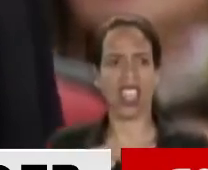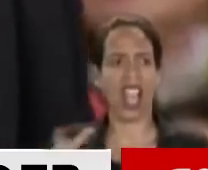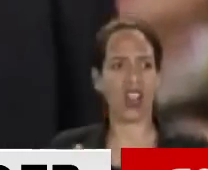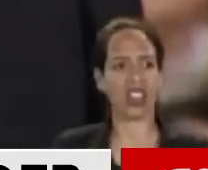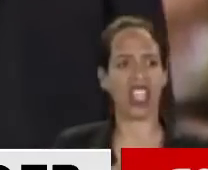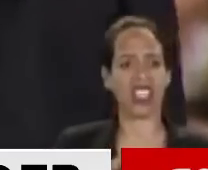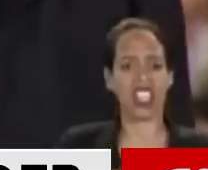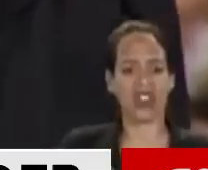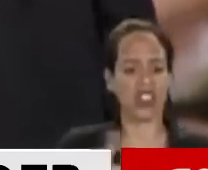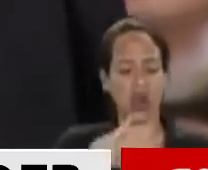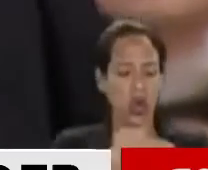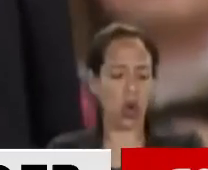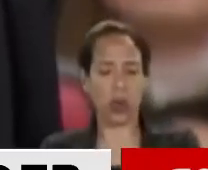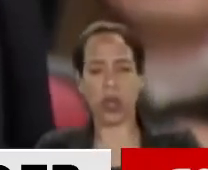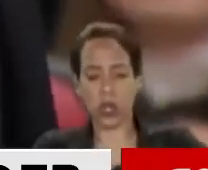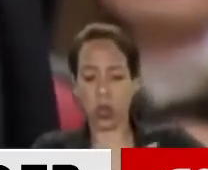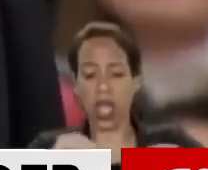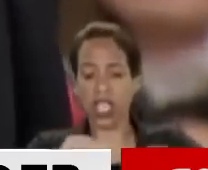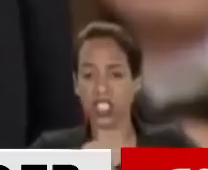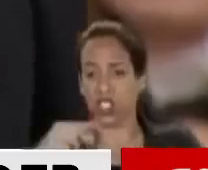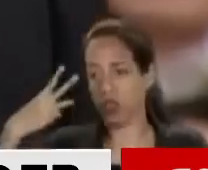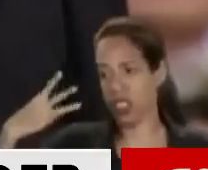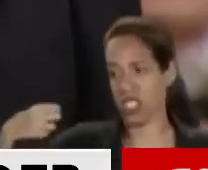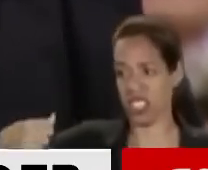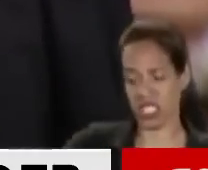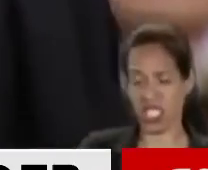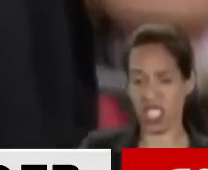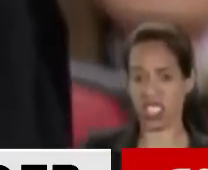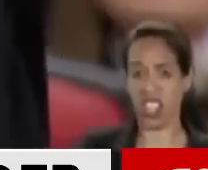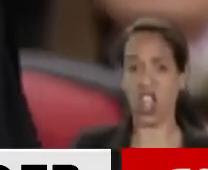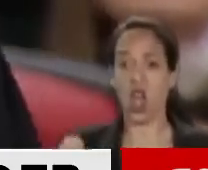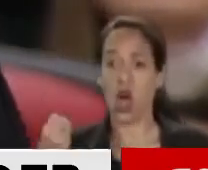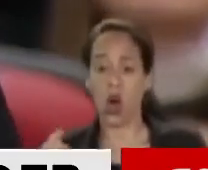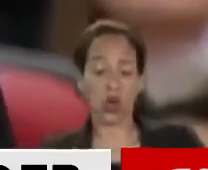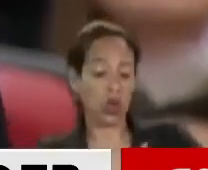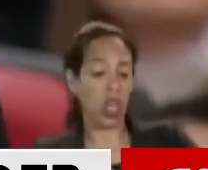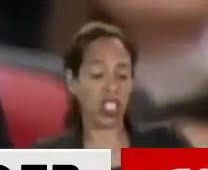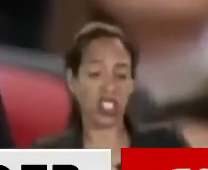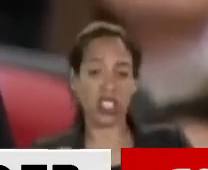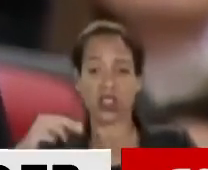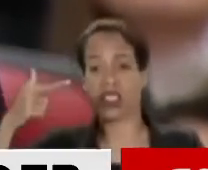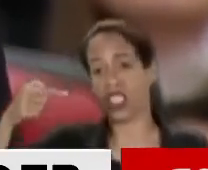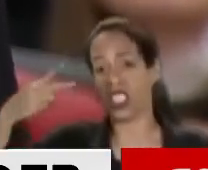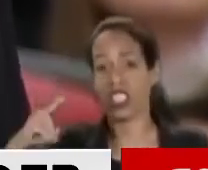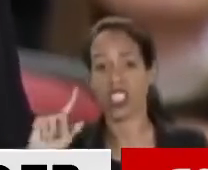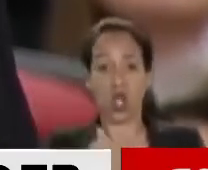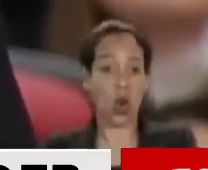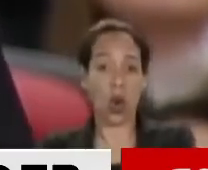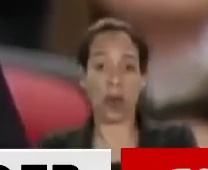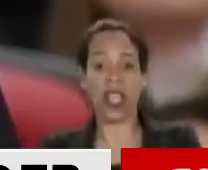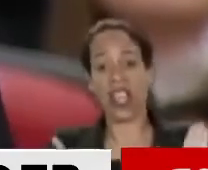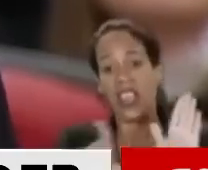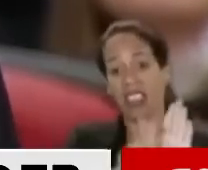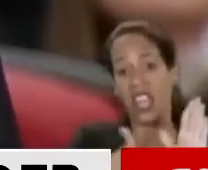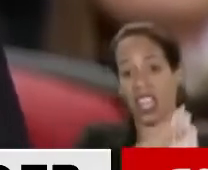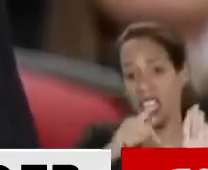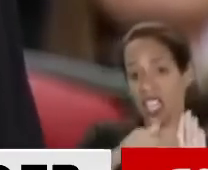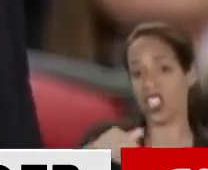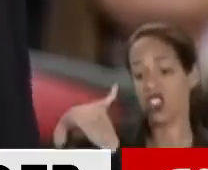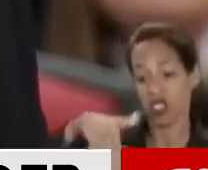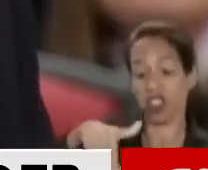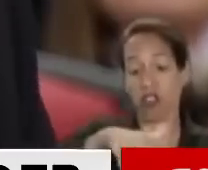por descumprimento do artigo 36, ou por descumprimento do artigo 73, ambos da lei das